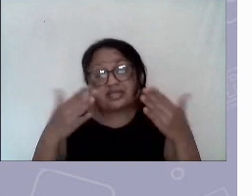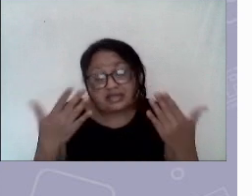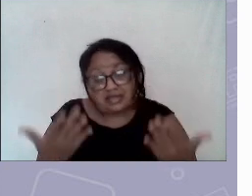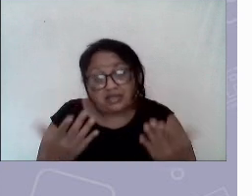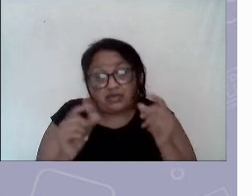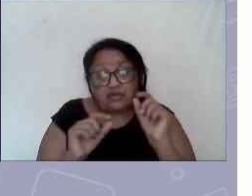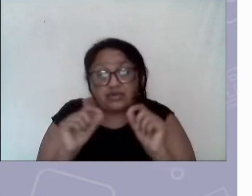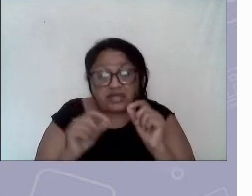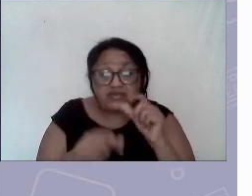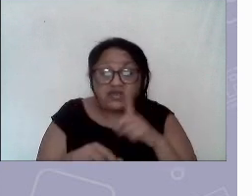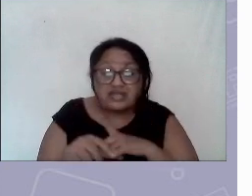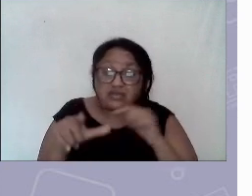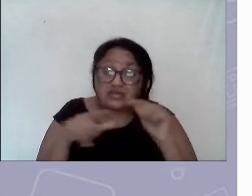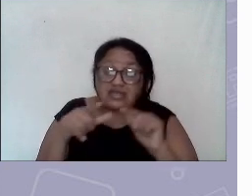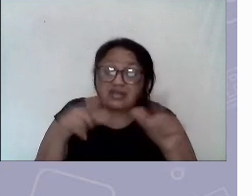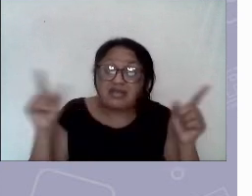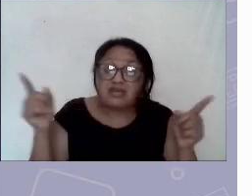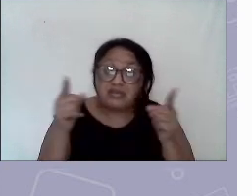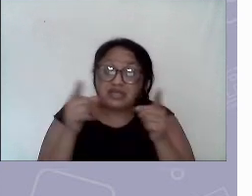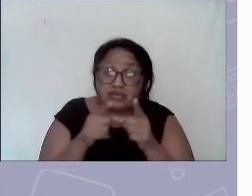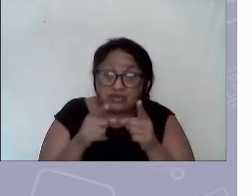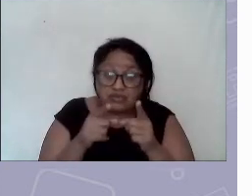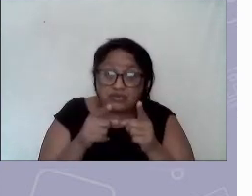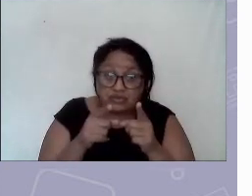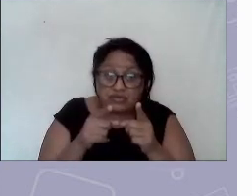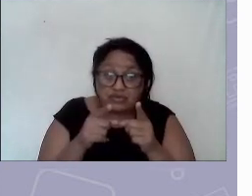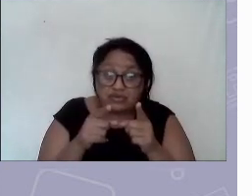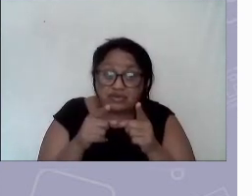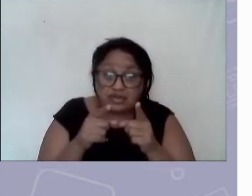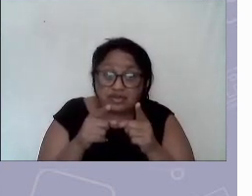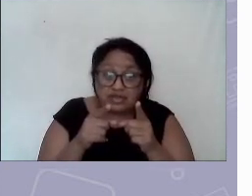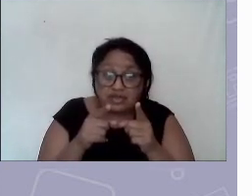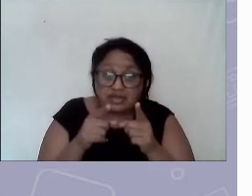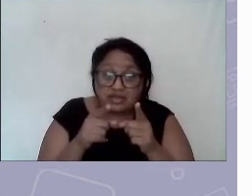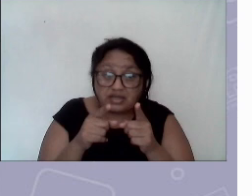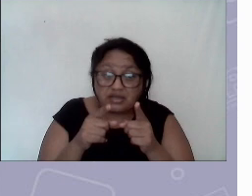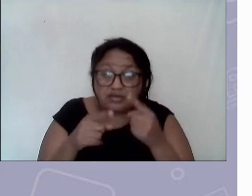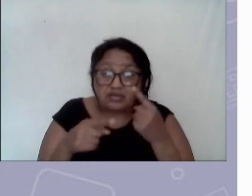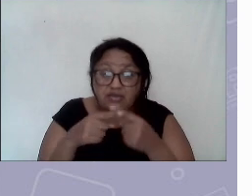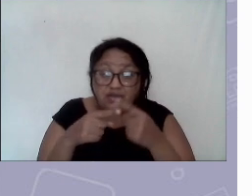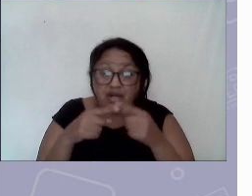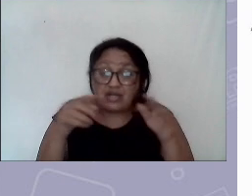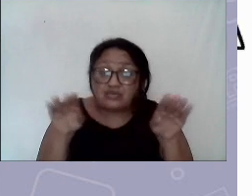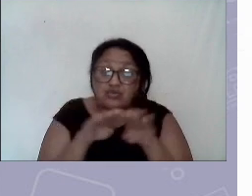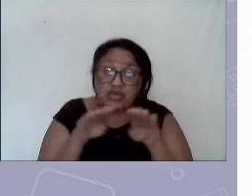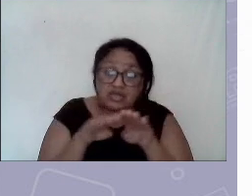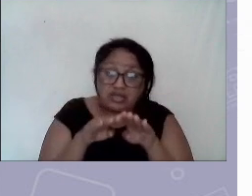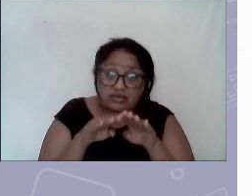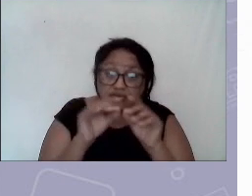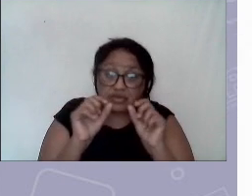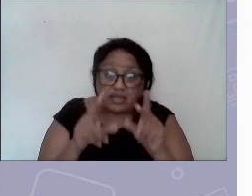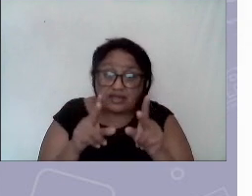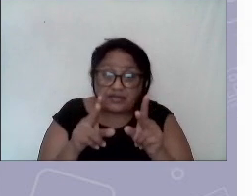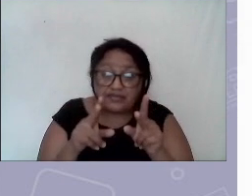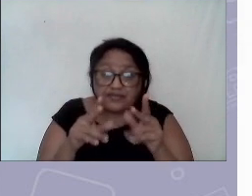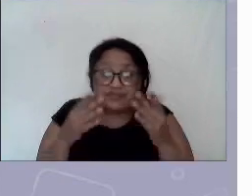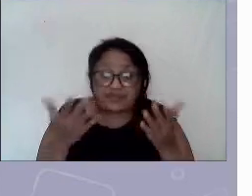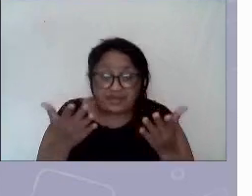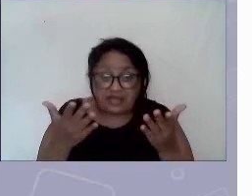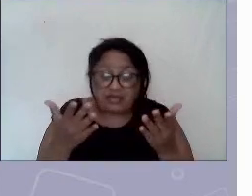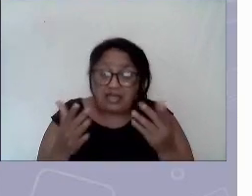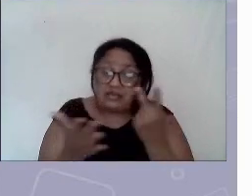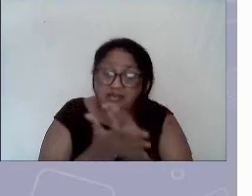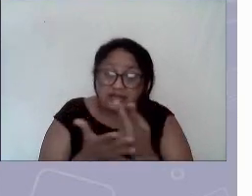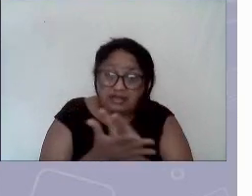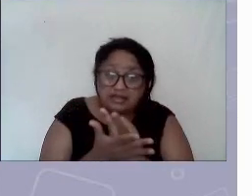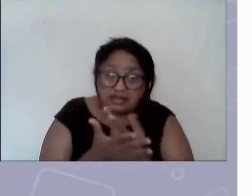você vai ter um trabalho menor uma dissipação menor devido ao atrito no trajeto 2 ok então está incorreto